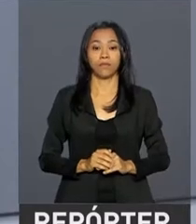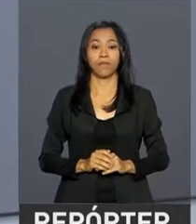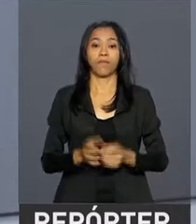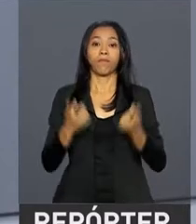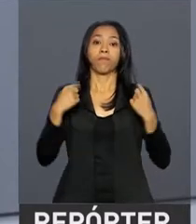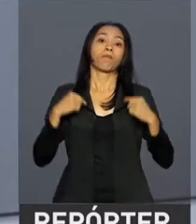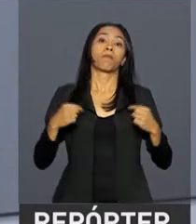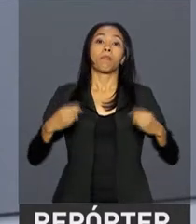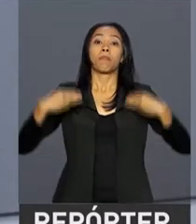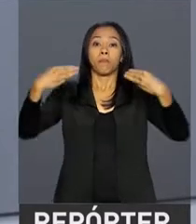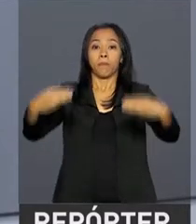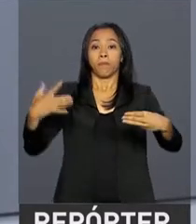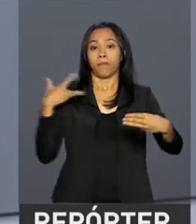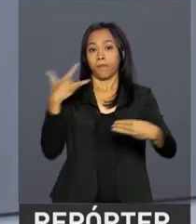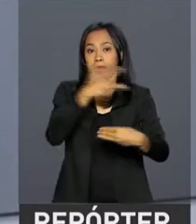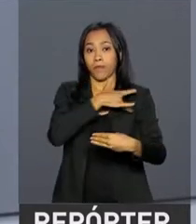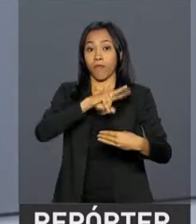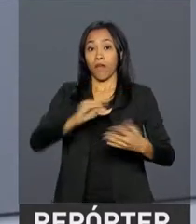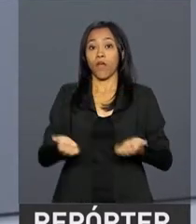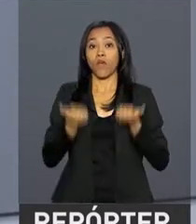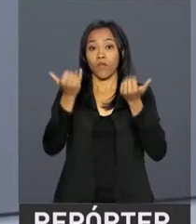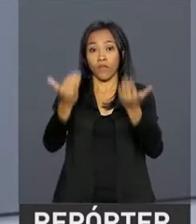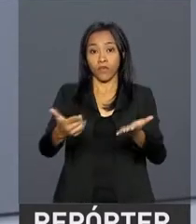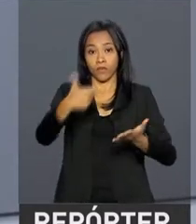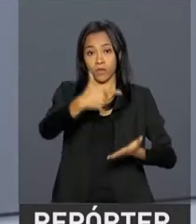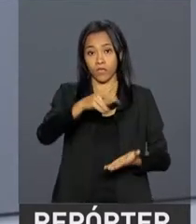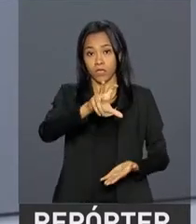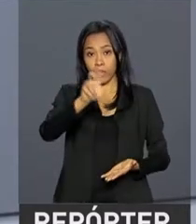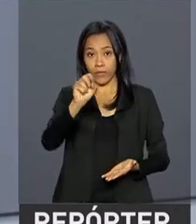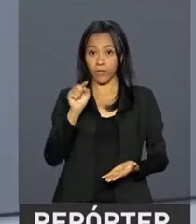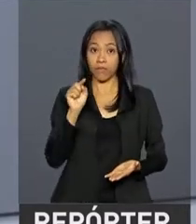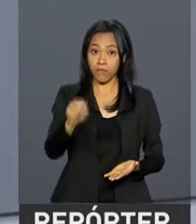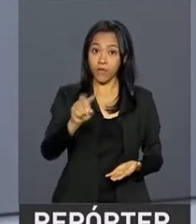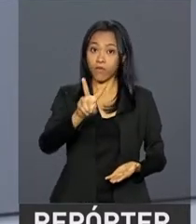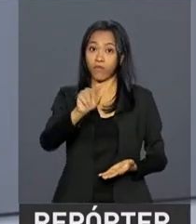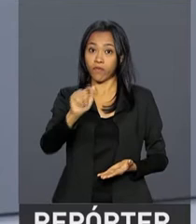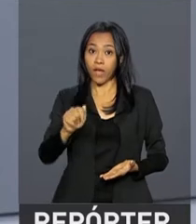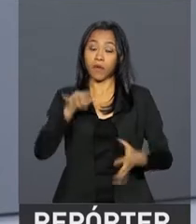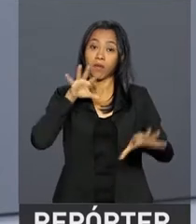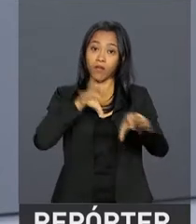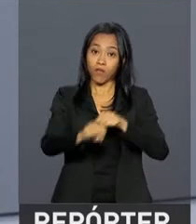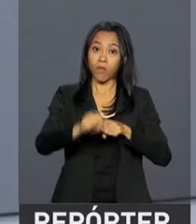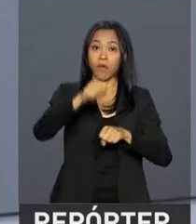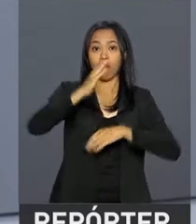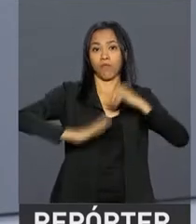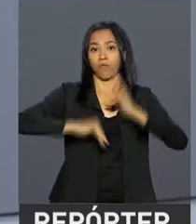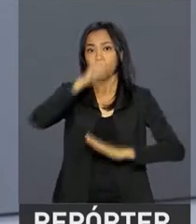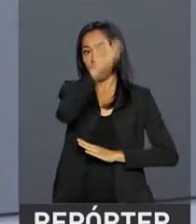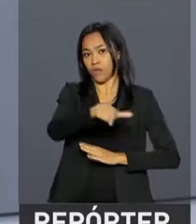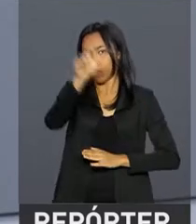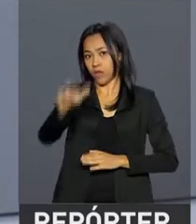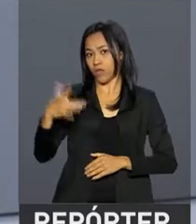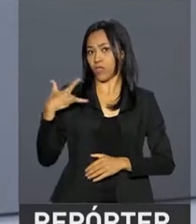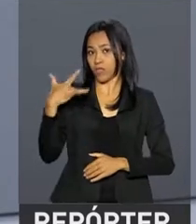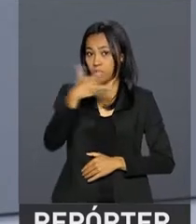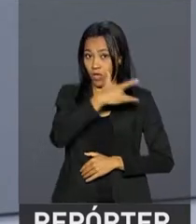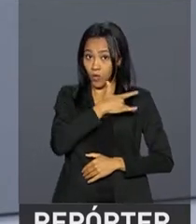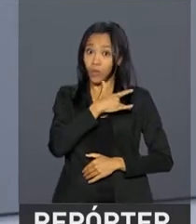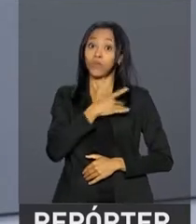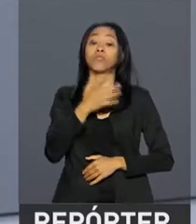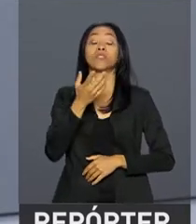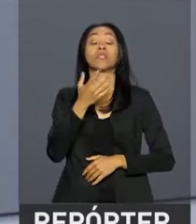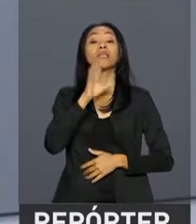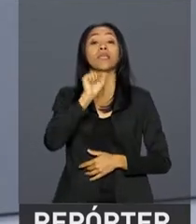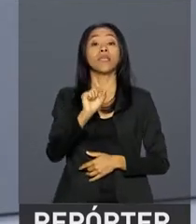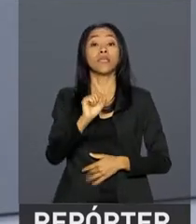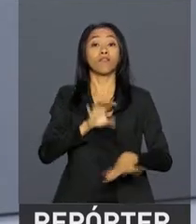O Ministério da Saúde vai oferecer 250 mil vagas para formar agentes comunitários de saúde em técnicos de